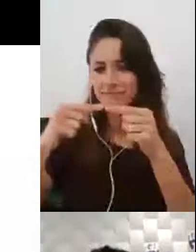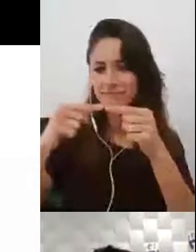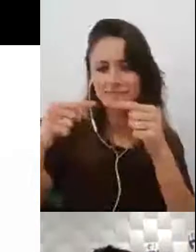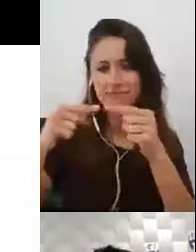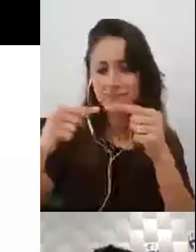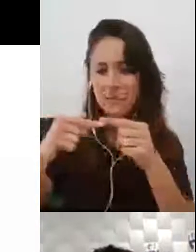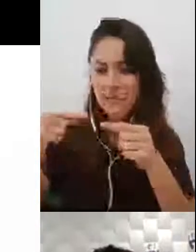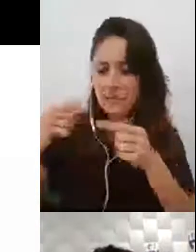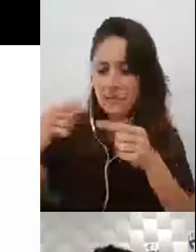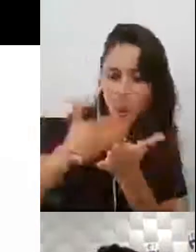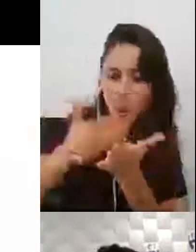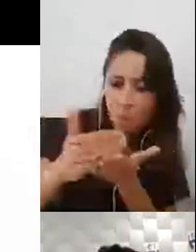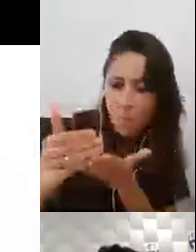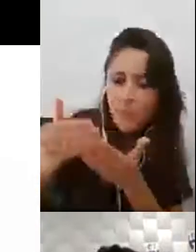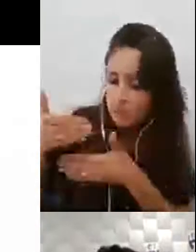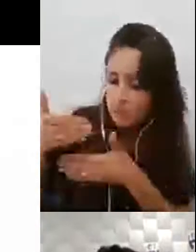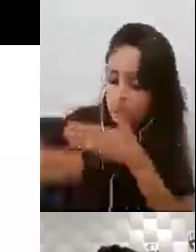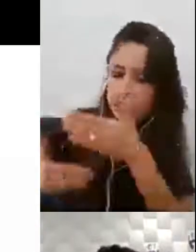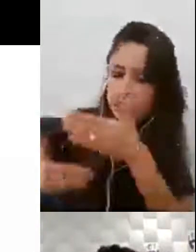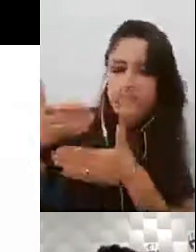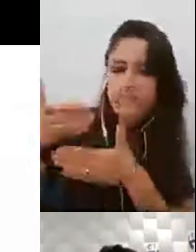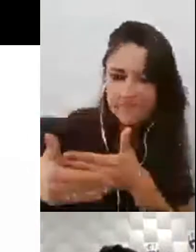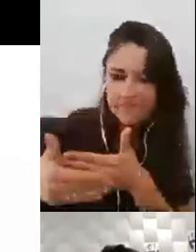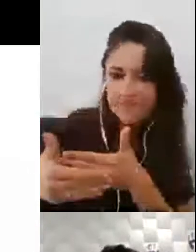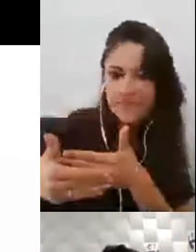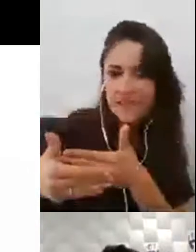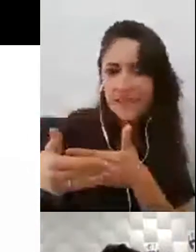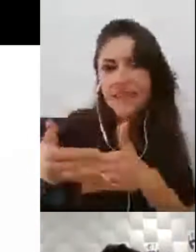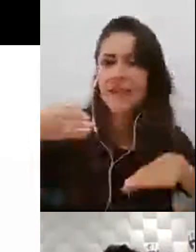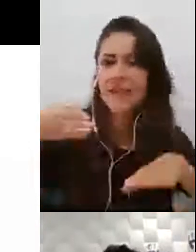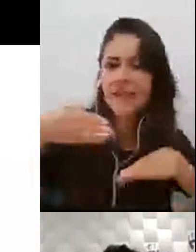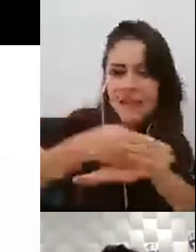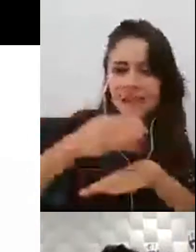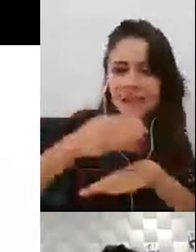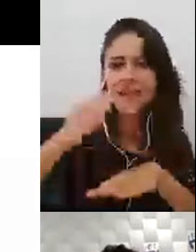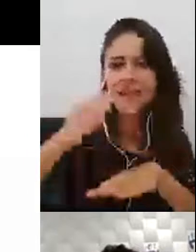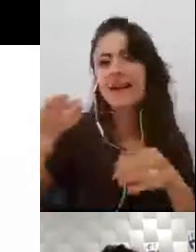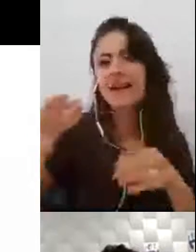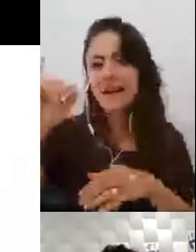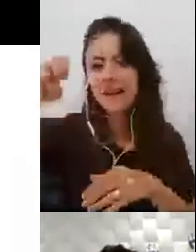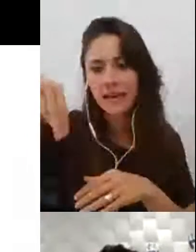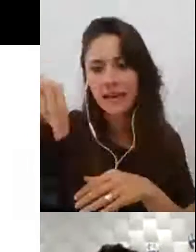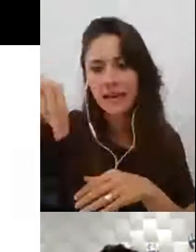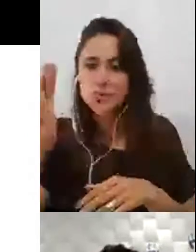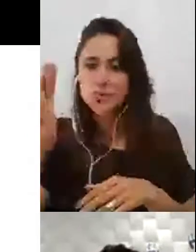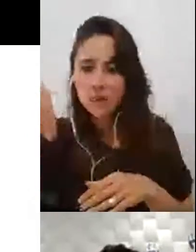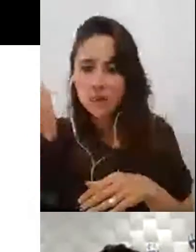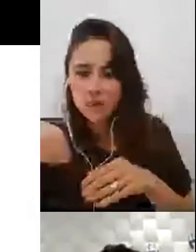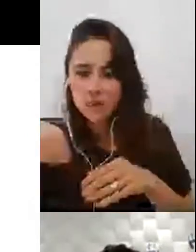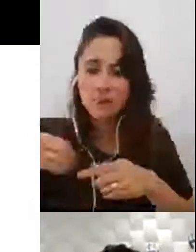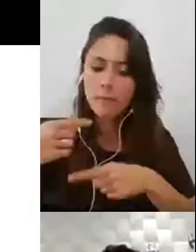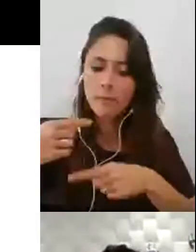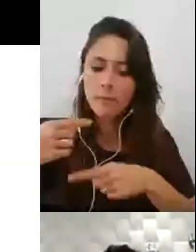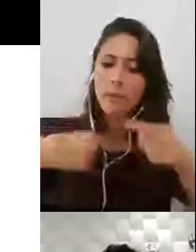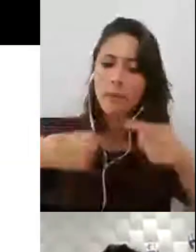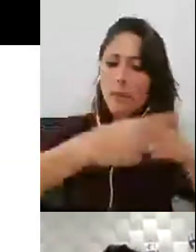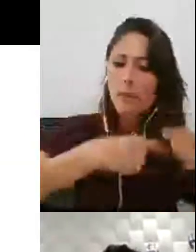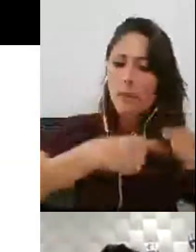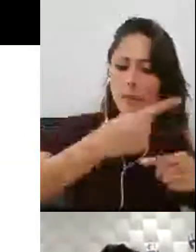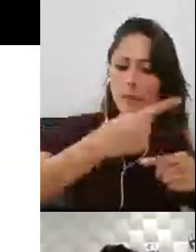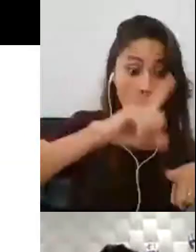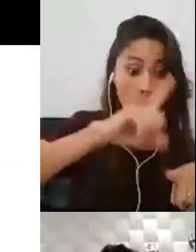do processo, da entrada do insumo até a saída do produto acabado. Ou seja, você